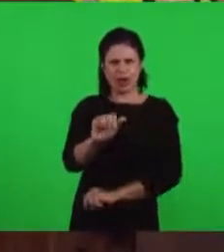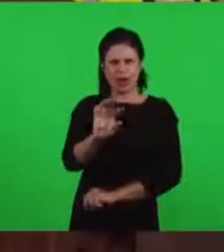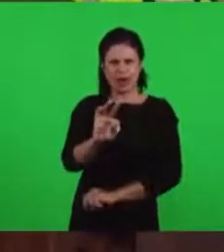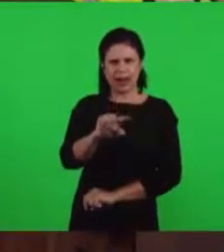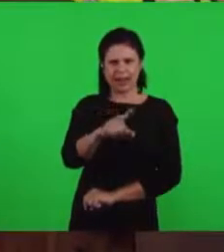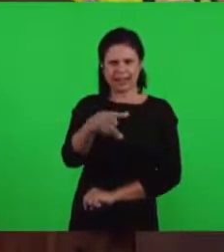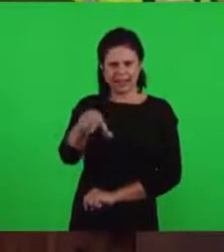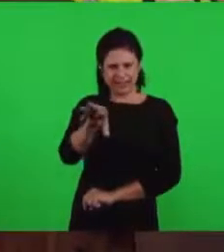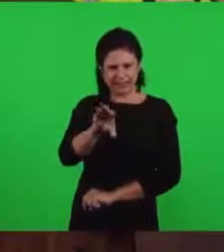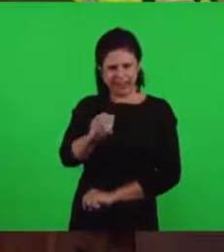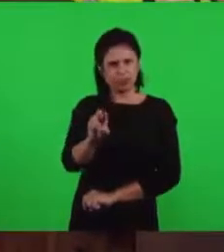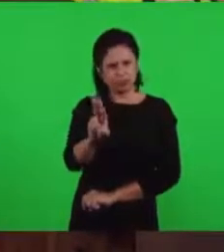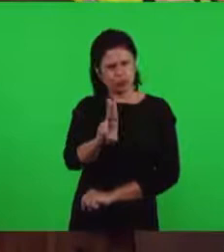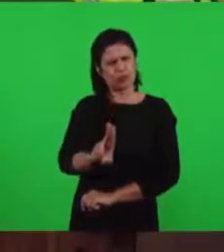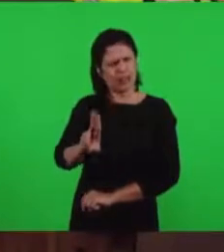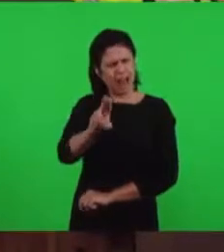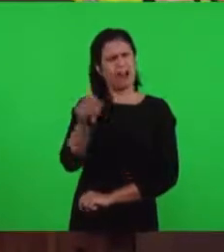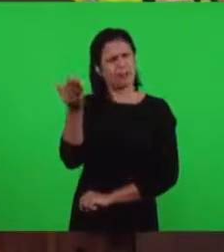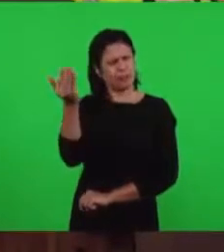inclusive